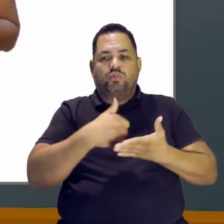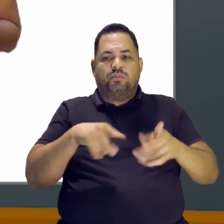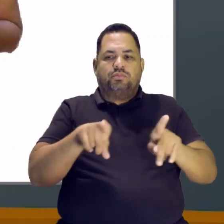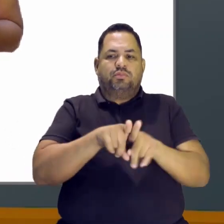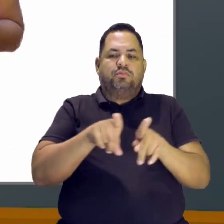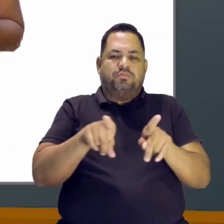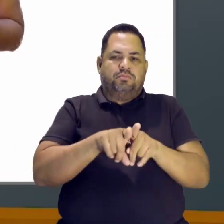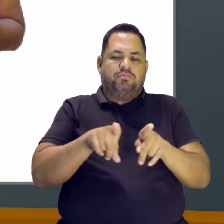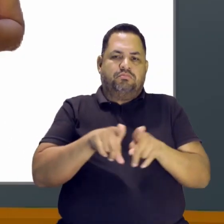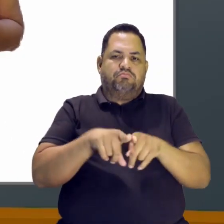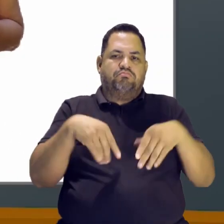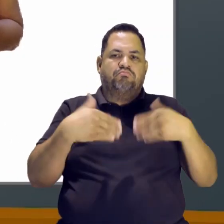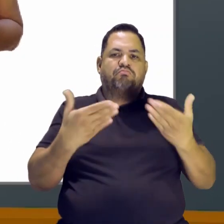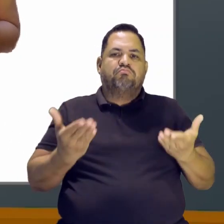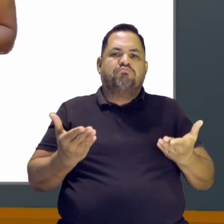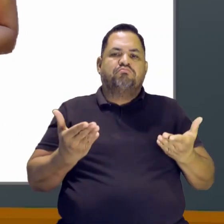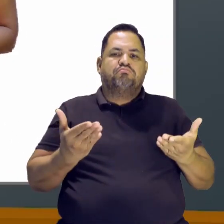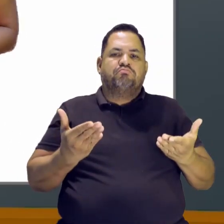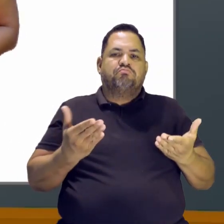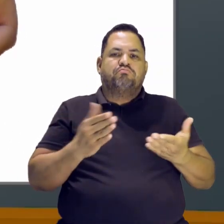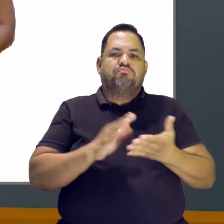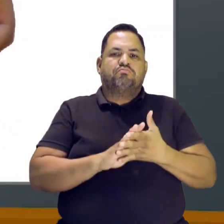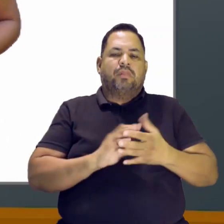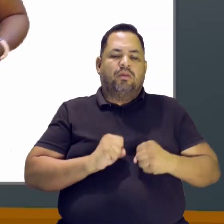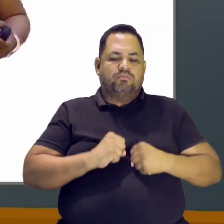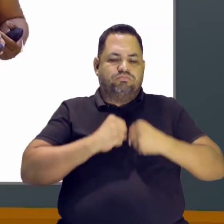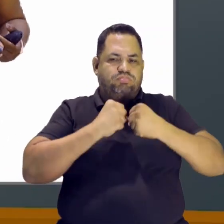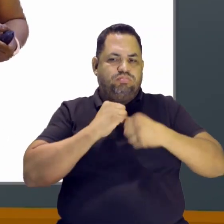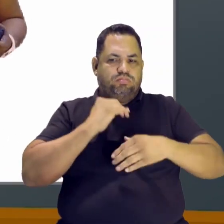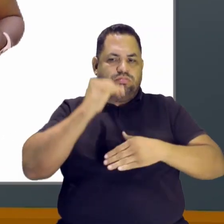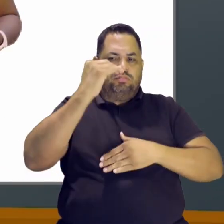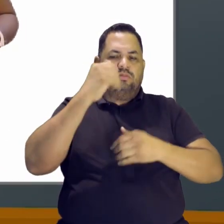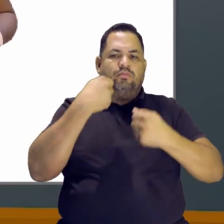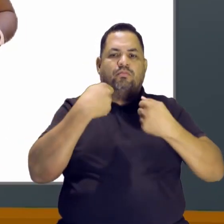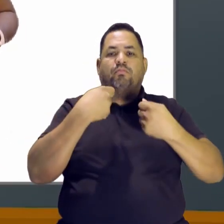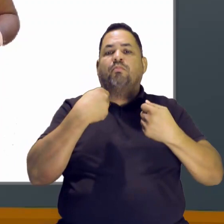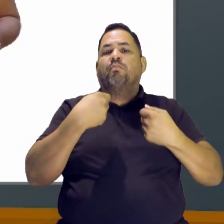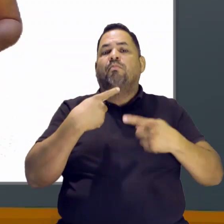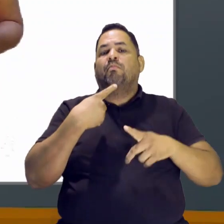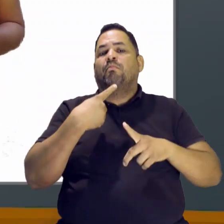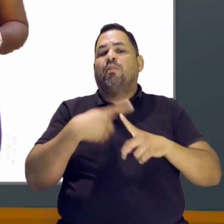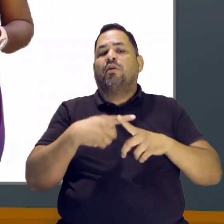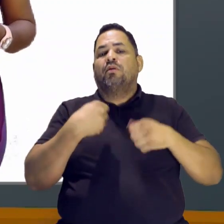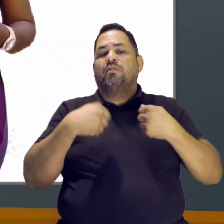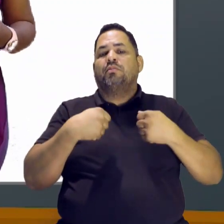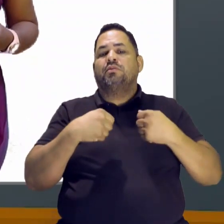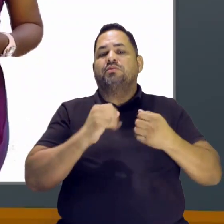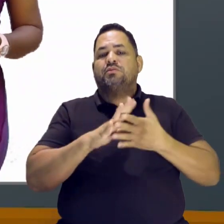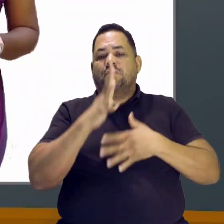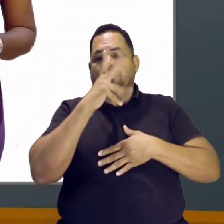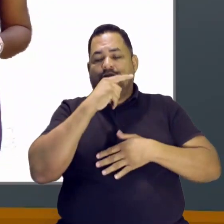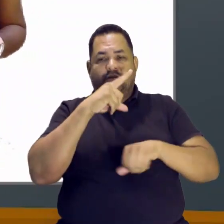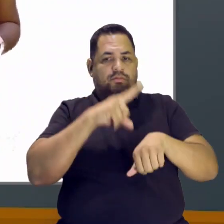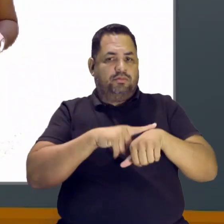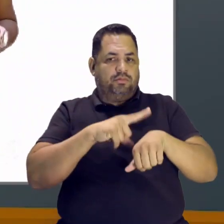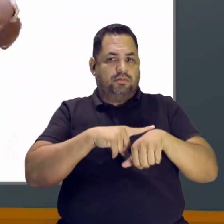né? Eu vou estar com um nível de resistência maior porque eu vou aguentar mais tempo. Então, eu vou fazer uma corrida aí